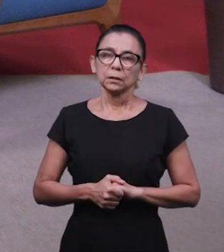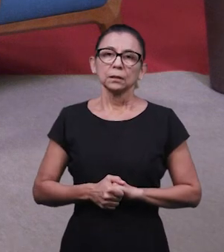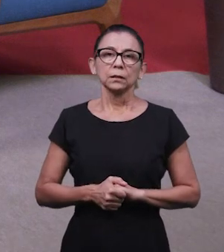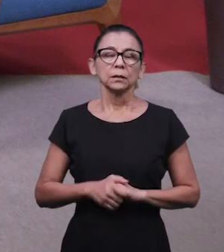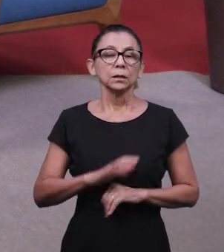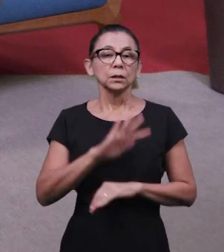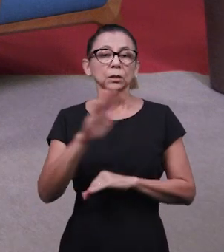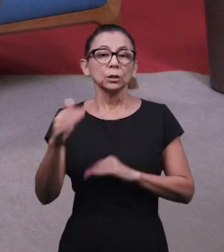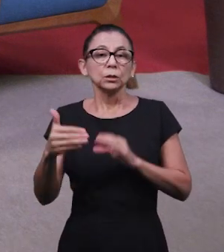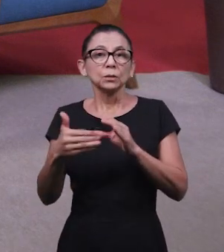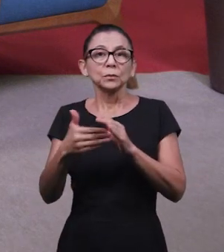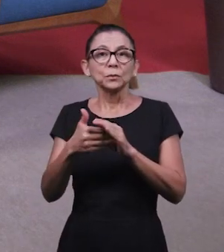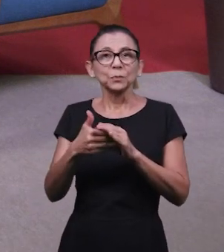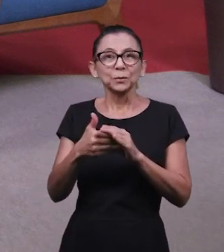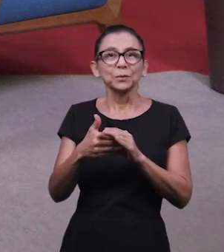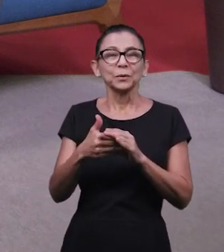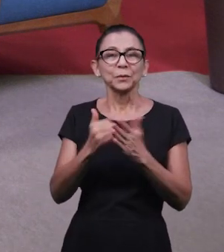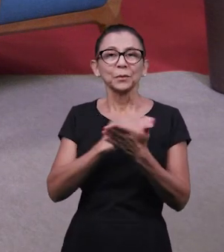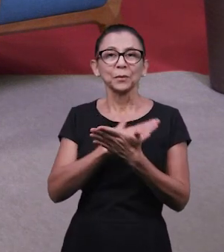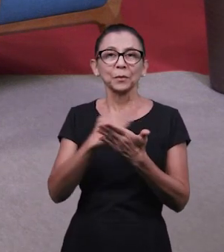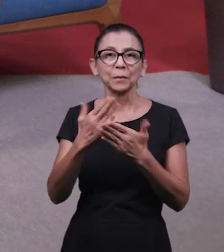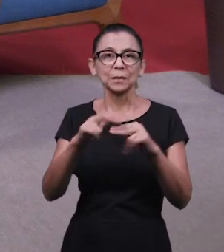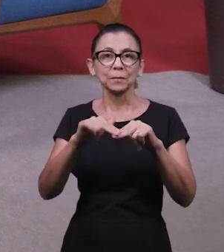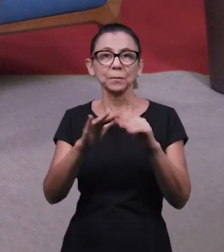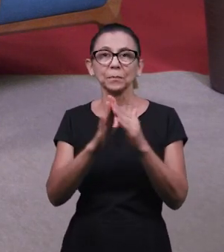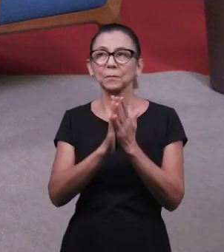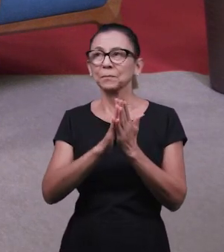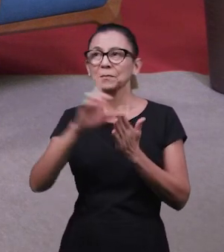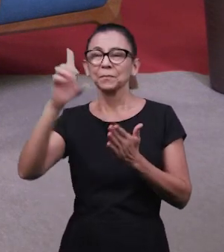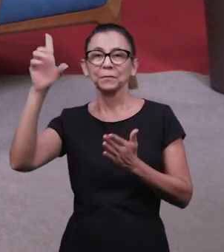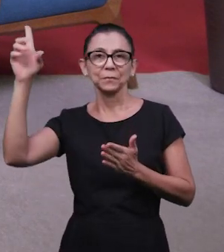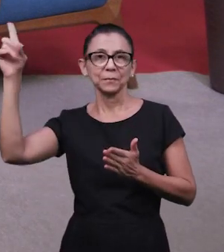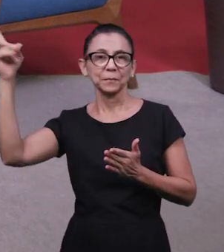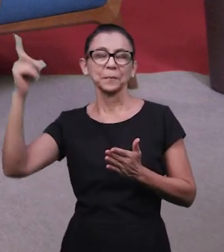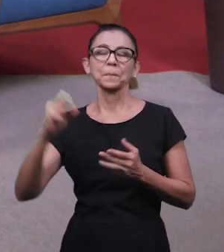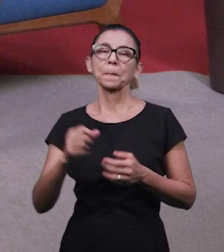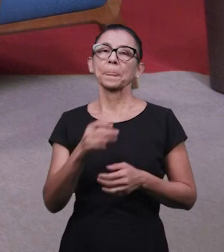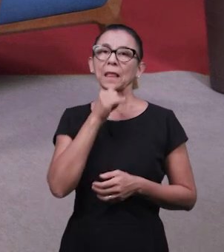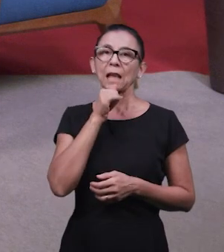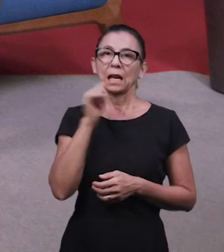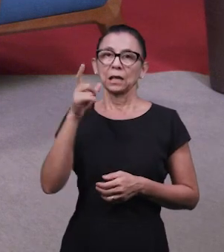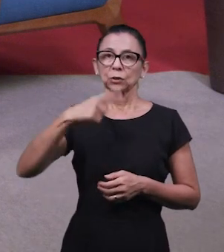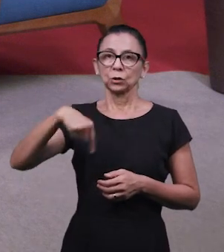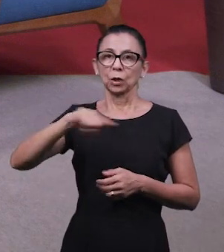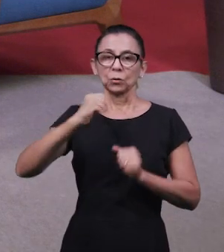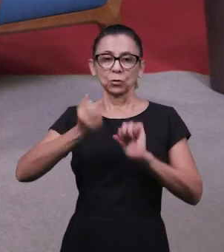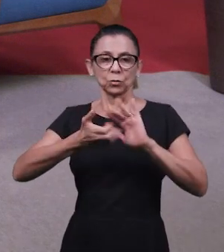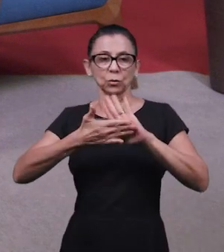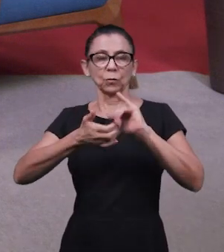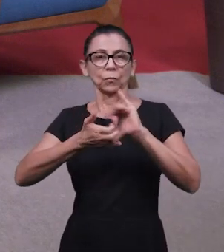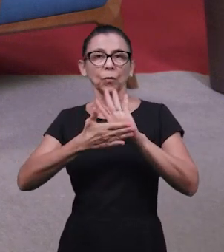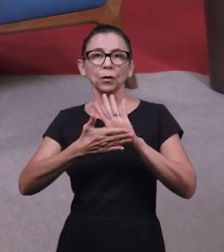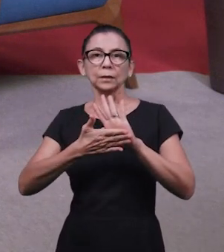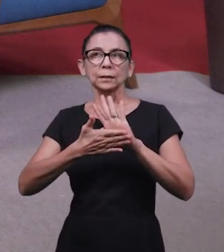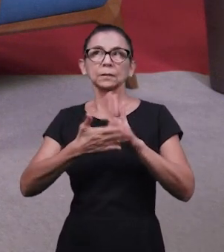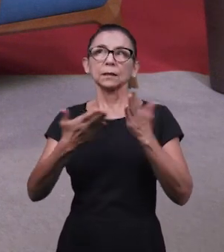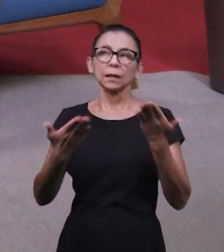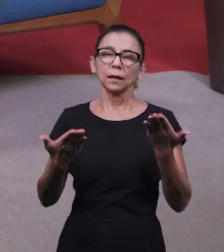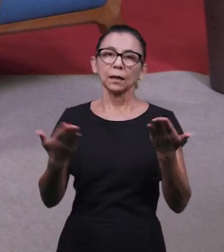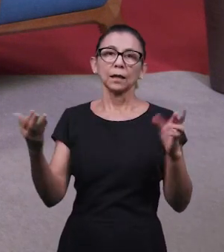Então ela é eficaz na medida em que ela é aplicável na vida do crente, na vida do homem, nesse sentido que foi abordado aqui. E